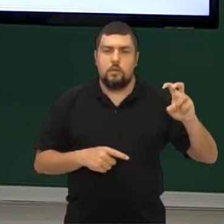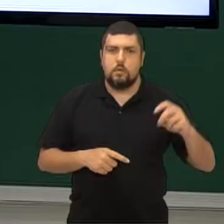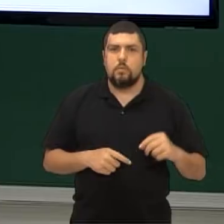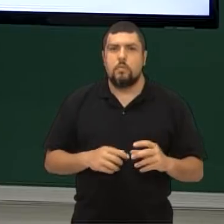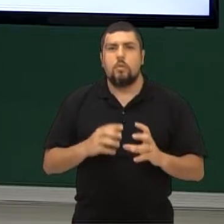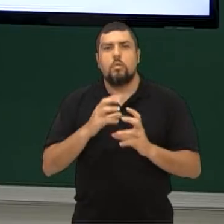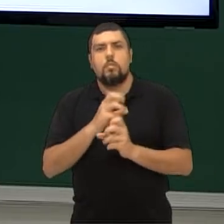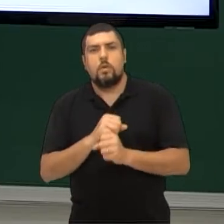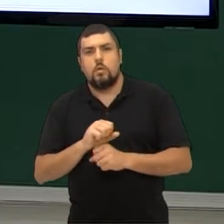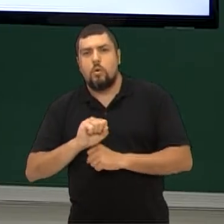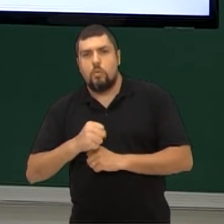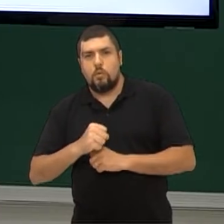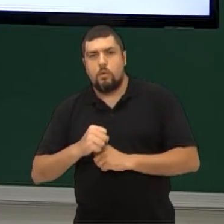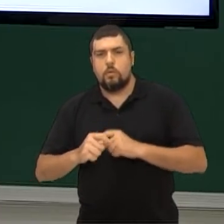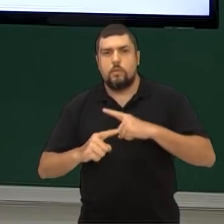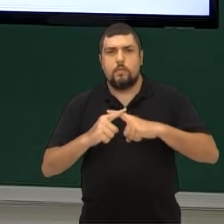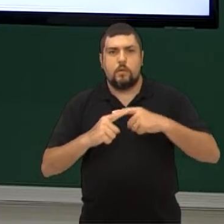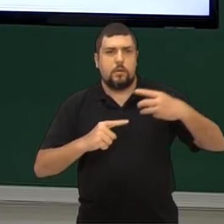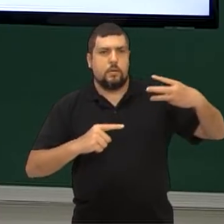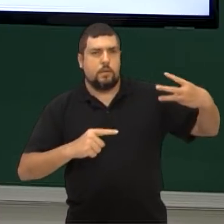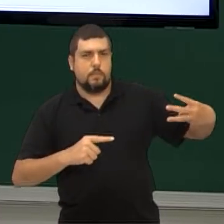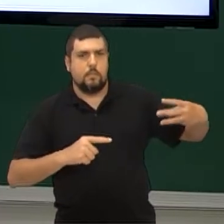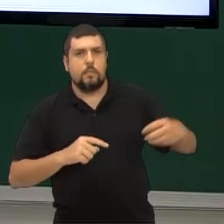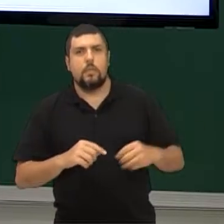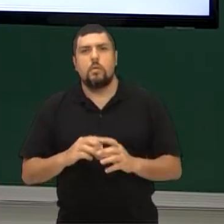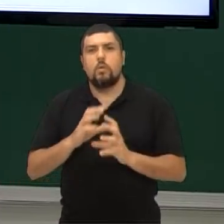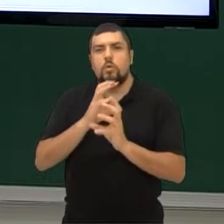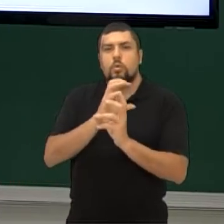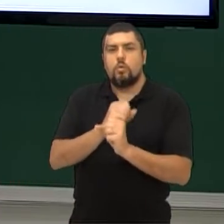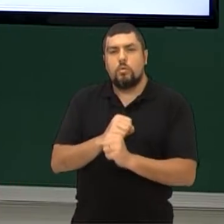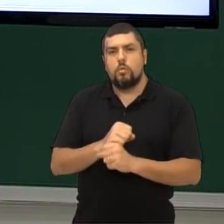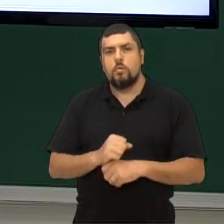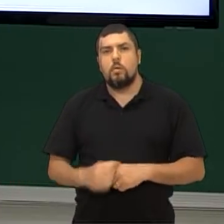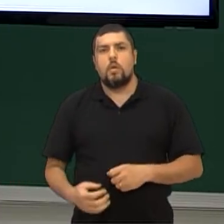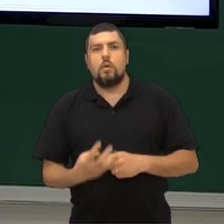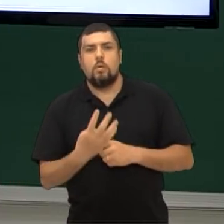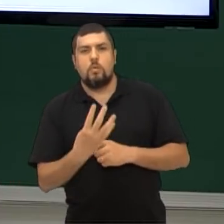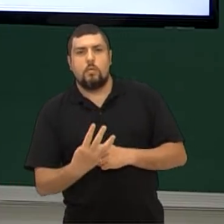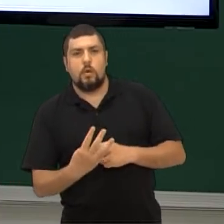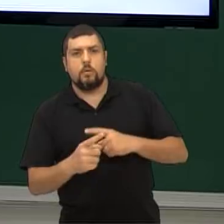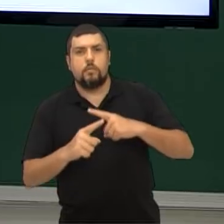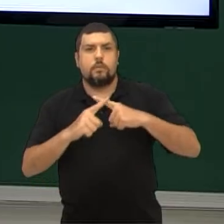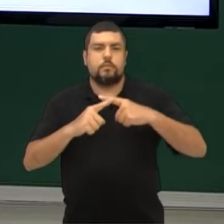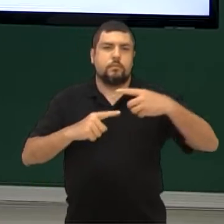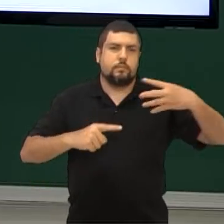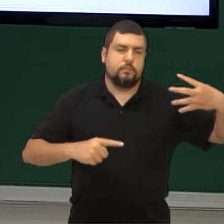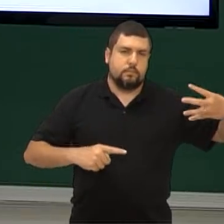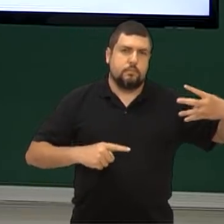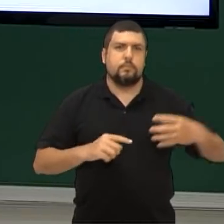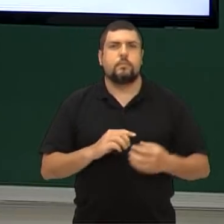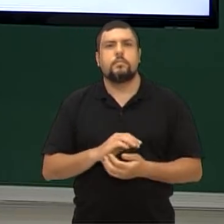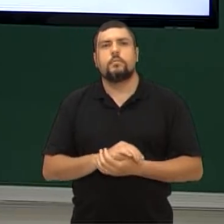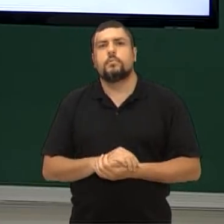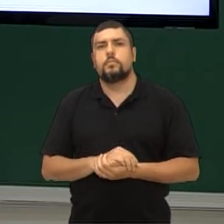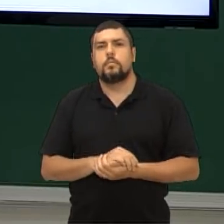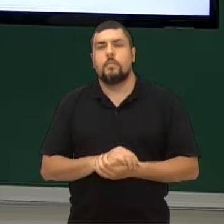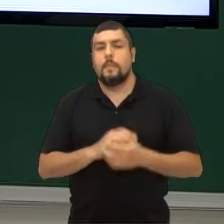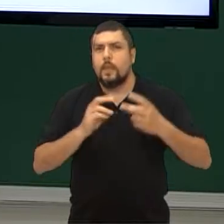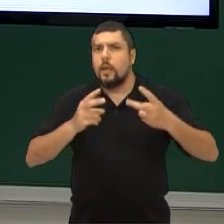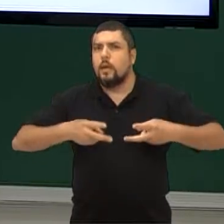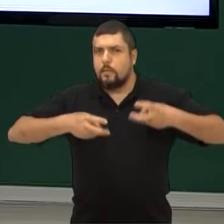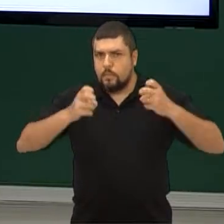com 8 vezes 3, somado com 4 vezes 4. Percebam que vocês não podem misturar